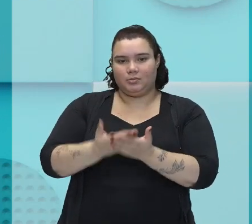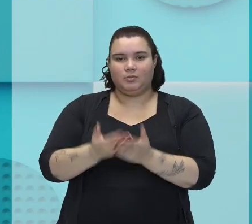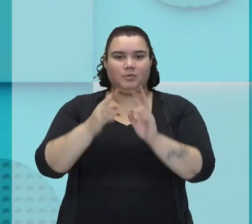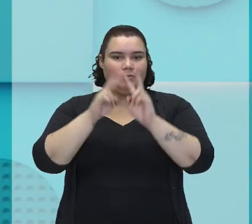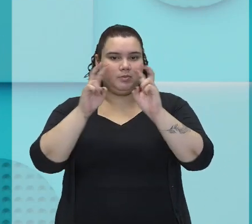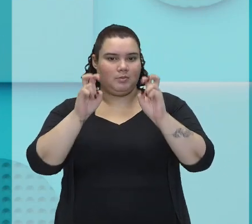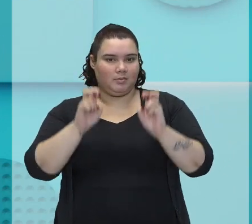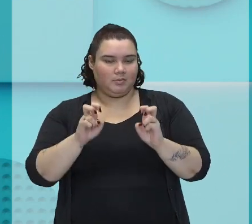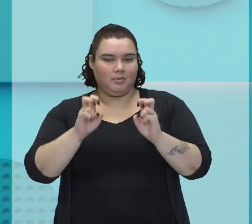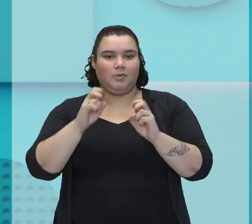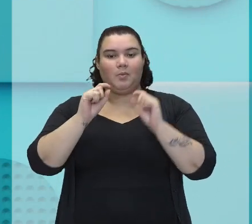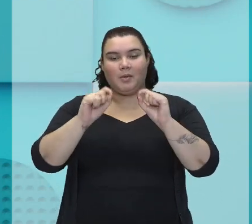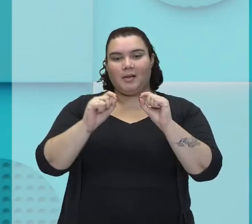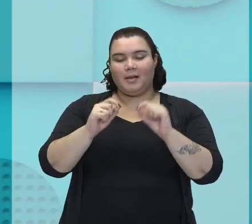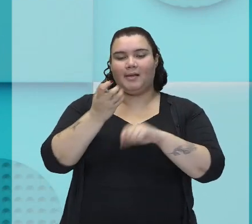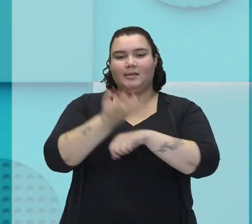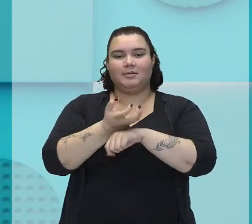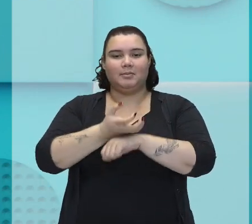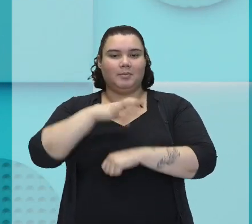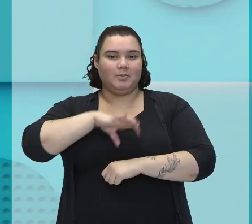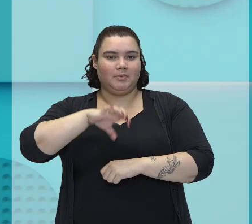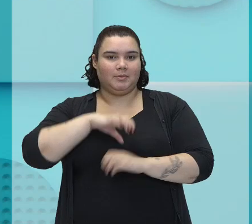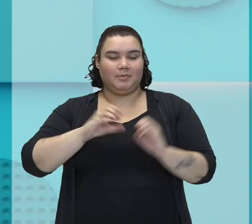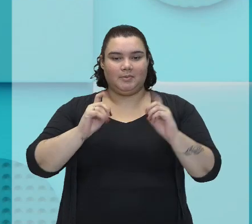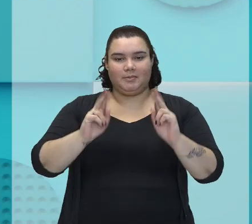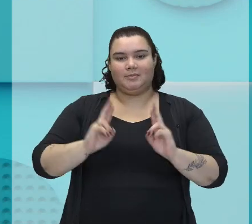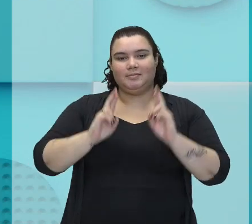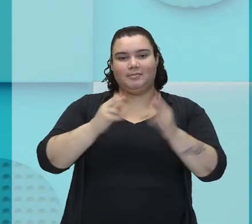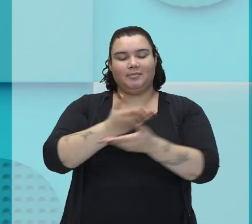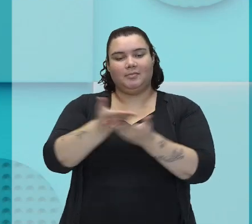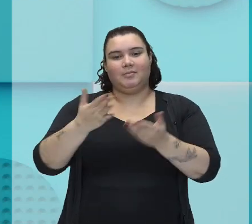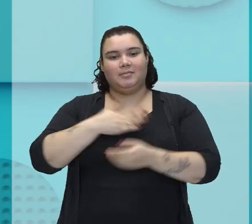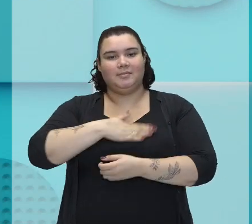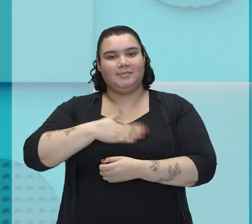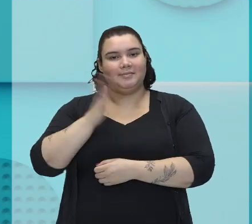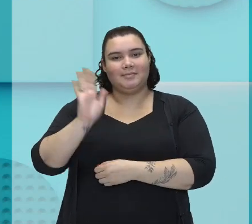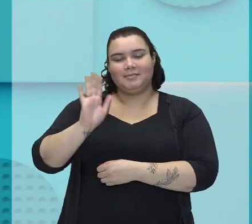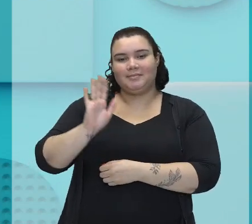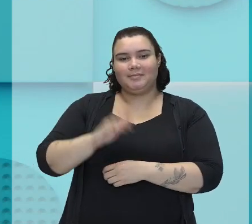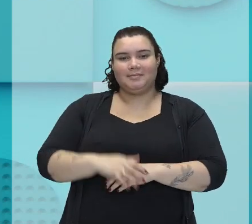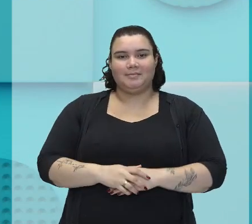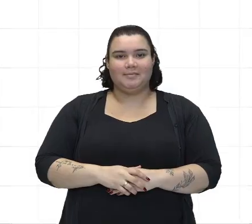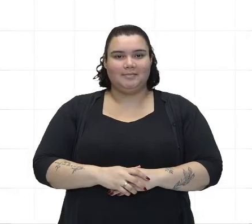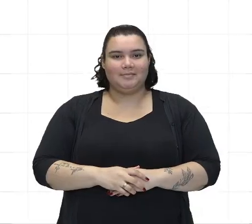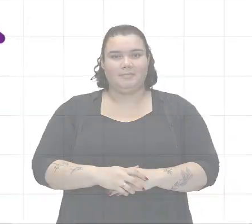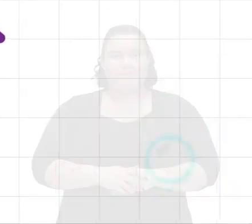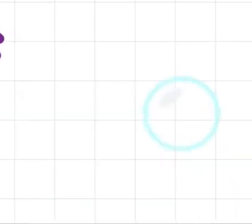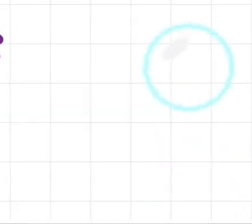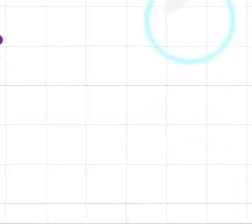a nossa língua portuguesa. Espero que vocês tenham gostado. Até a próxima!